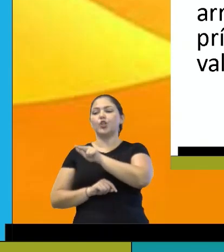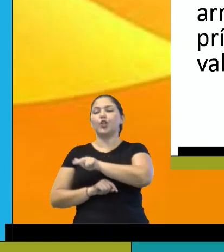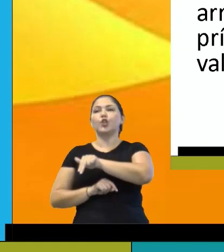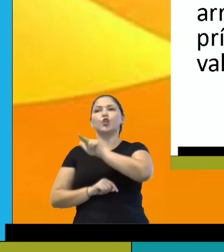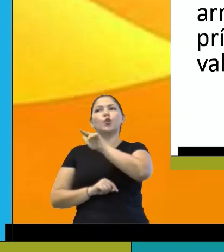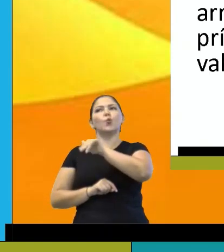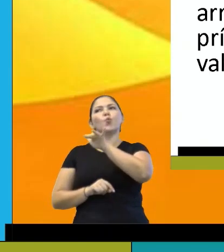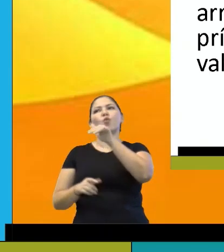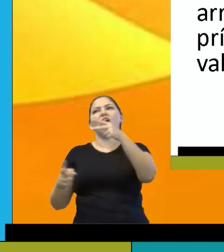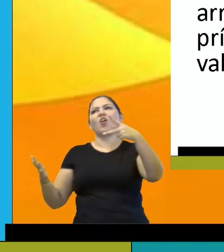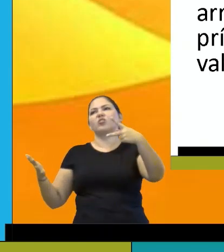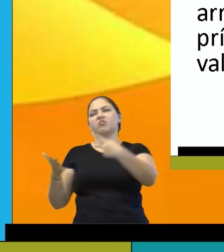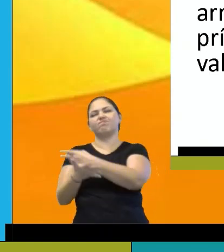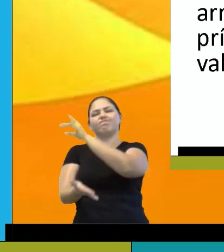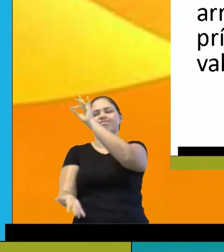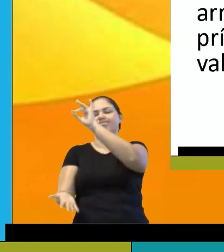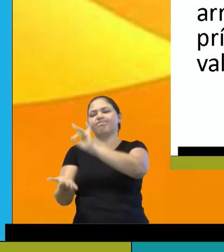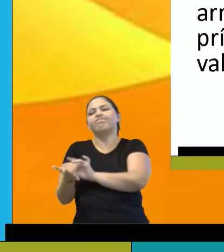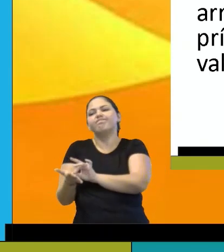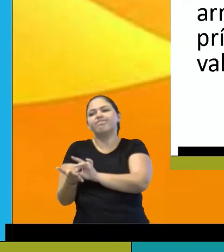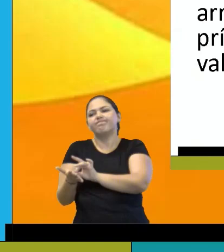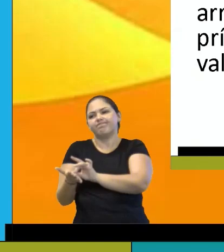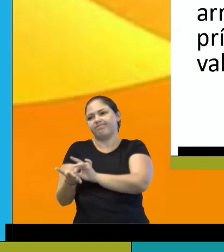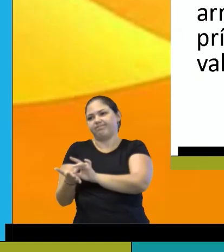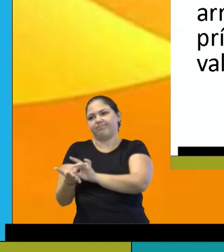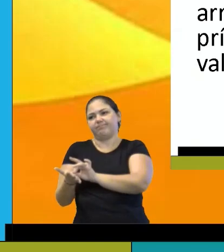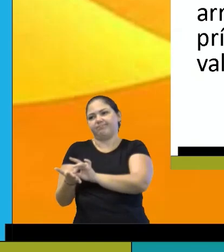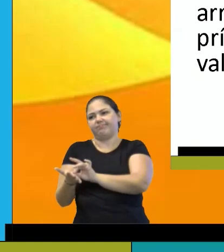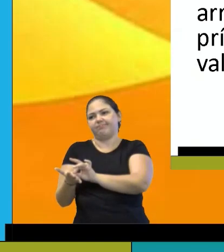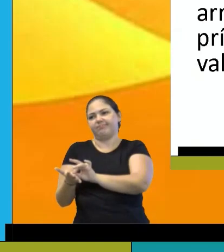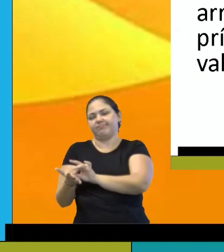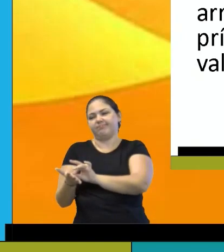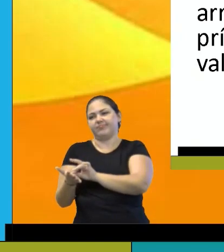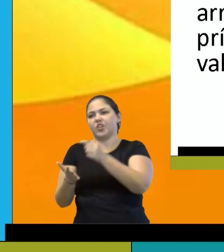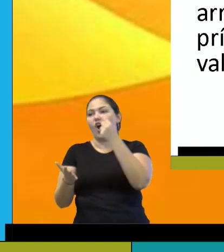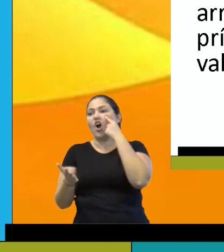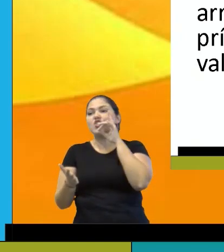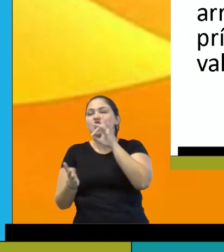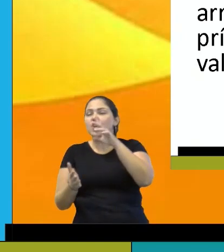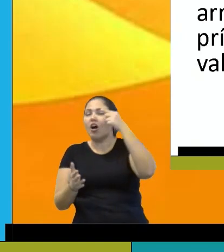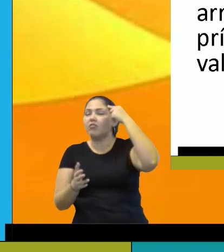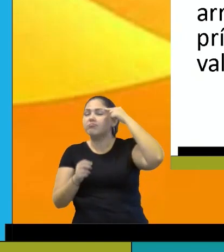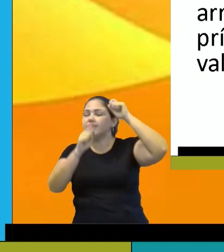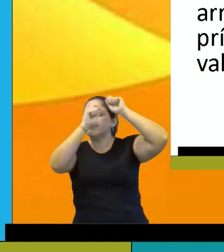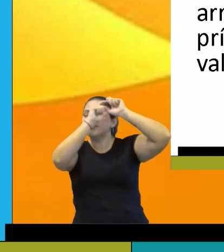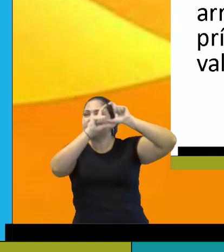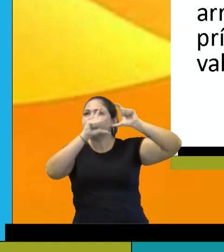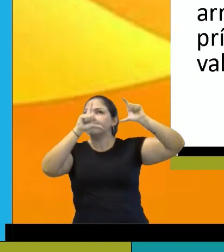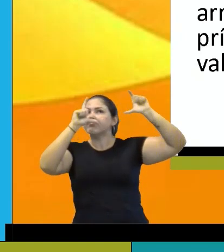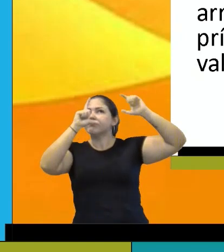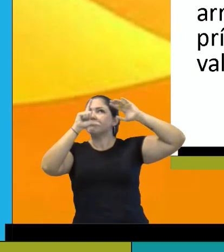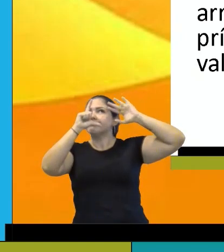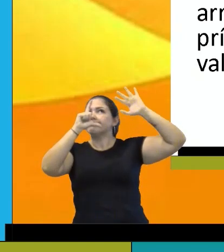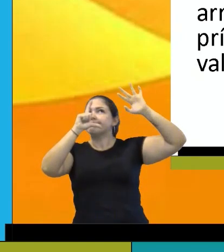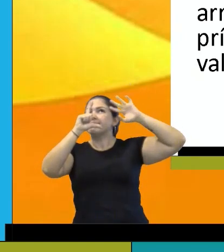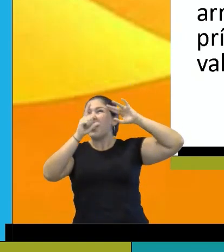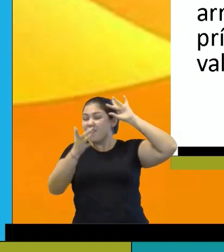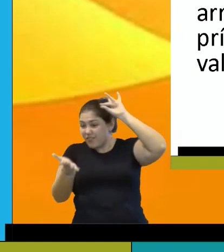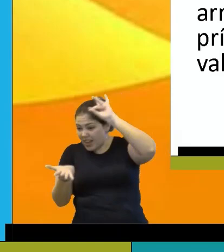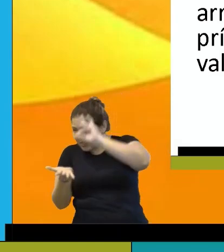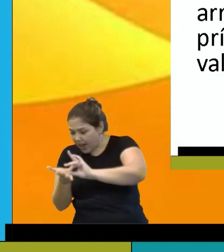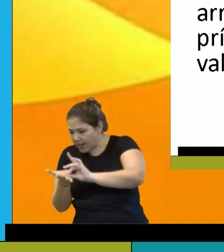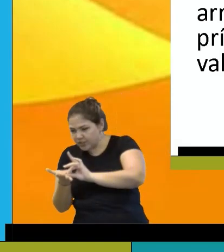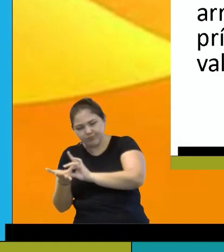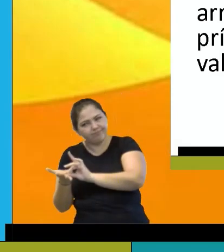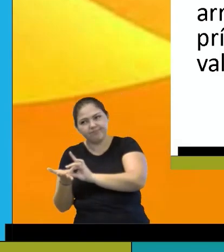como verdadeiros. Vai tanta diferença entre o como se vive e o modo